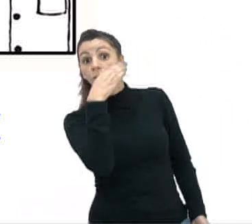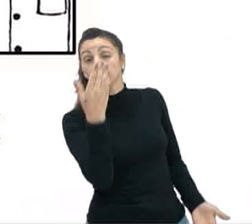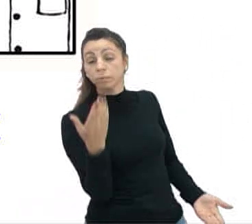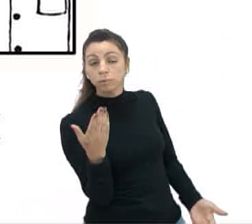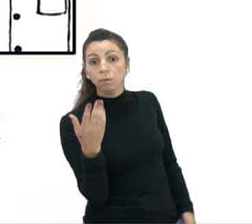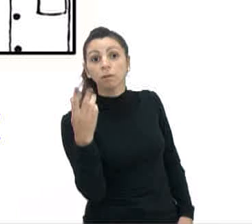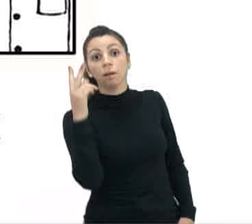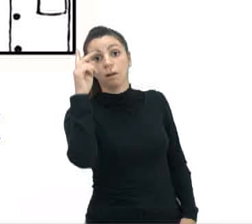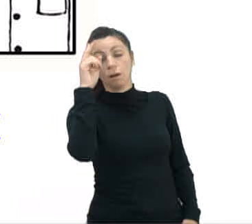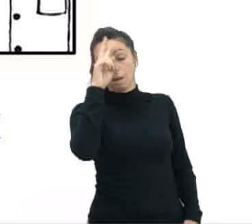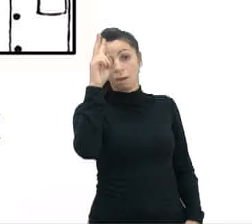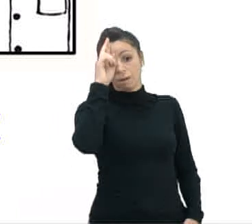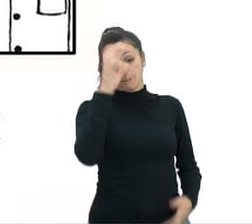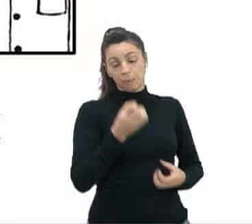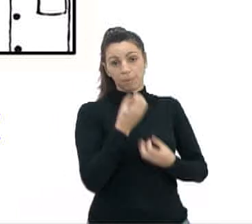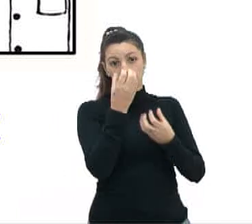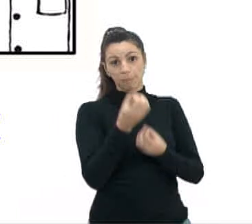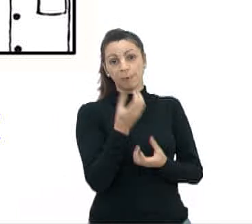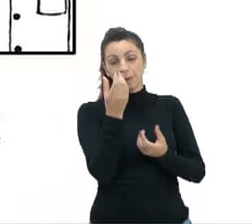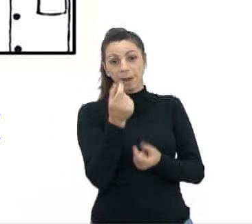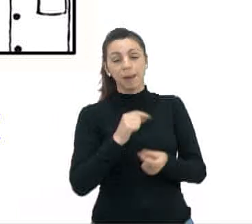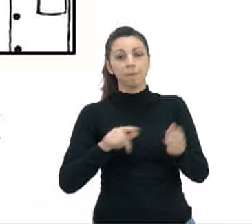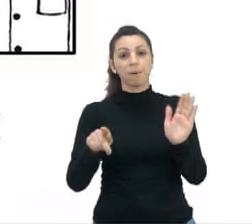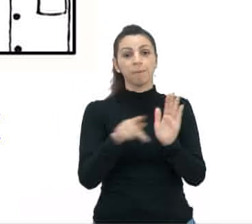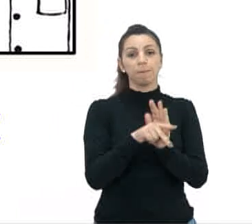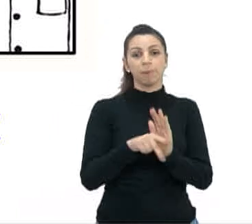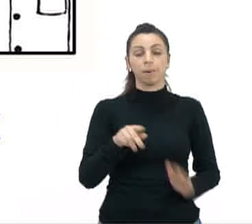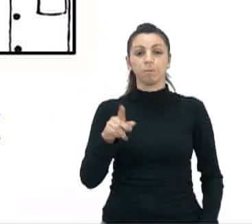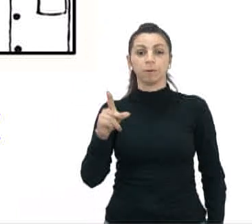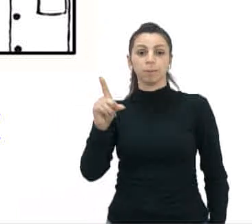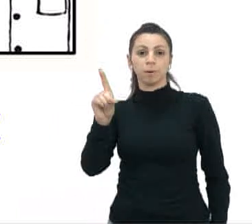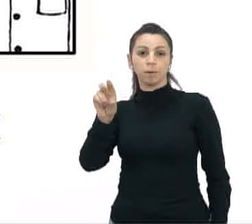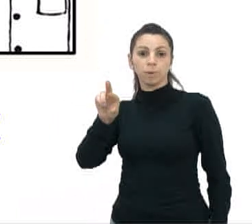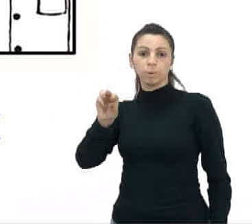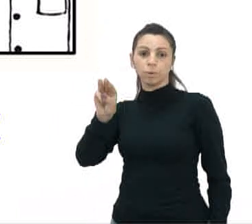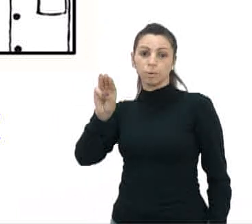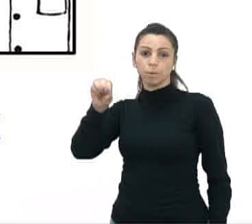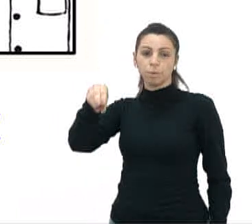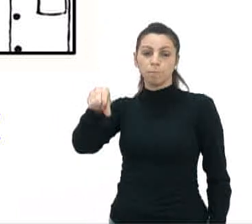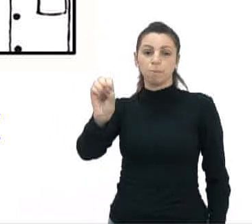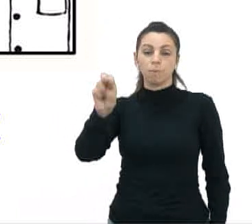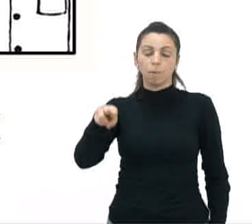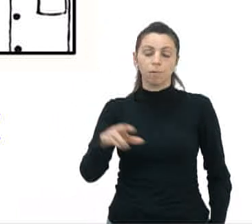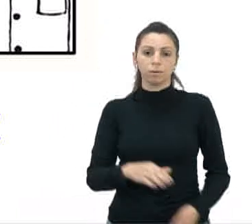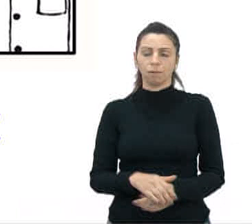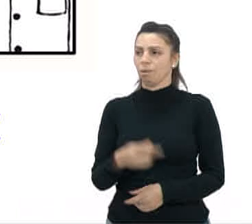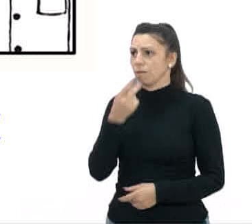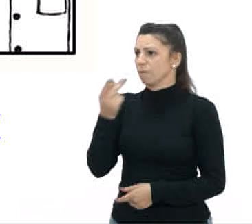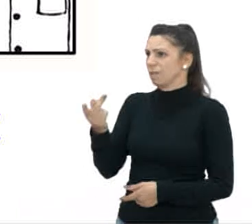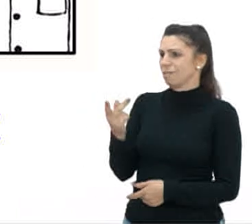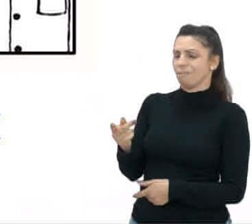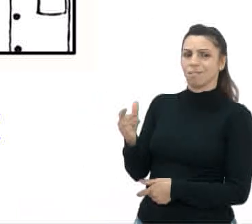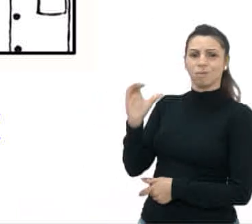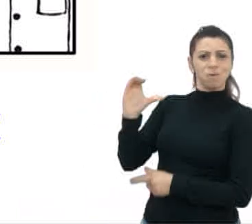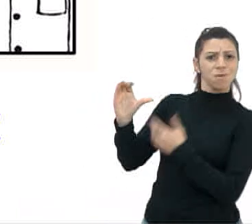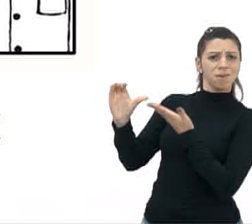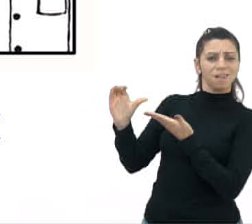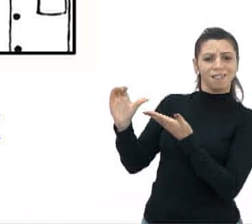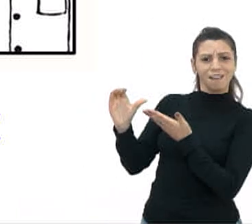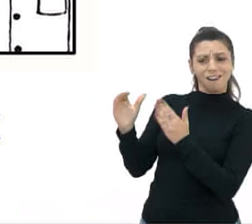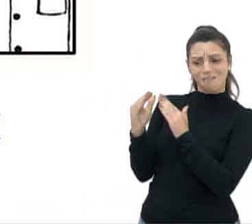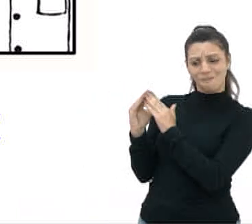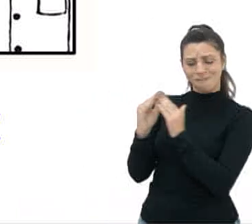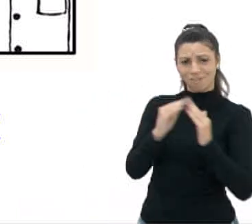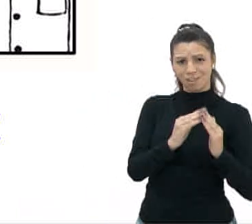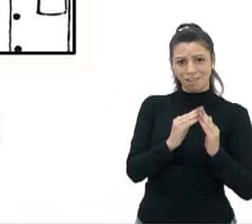de Drummond. É o quê? Eu tô falando do Carlinho, o nosso vizinho. Ah, o que aconteceu? Pô, ele tava